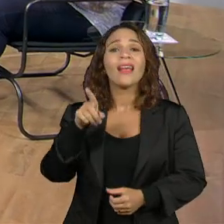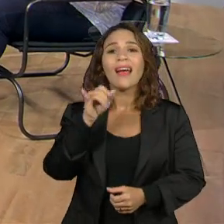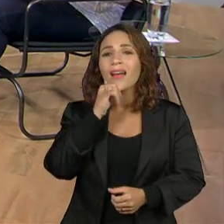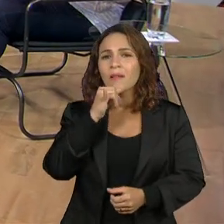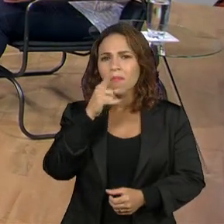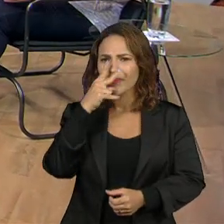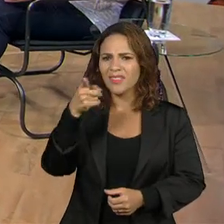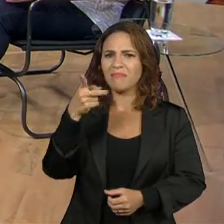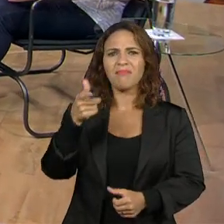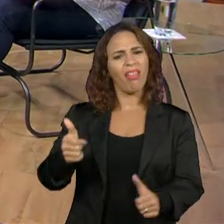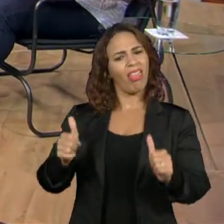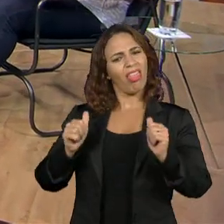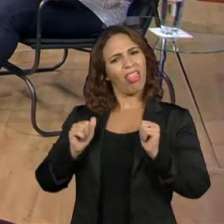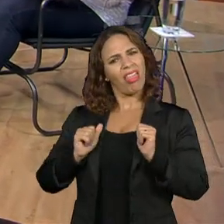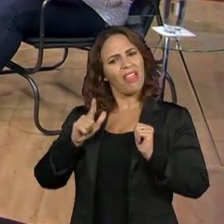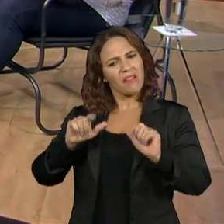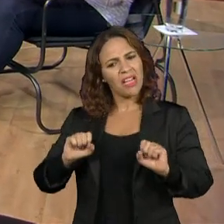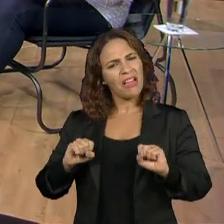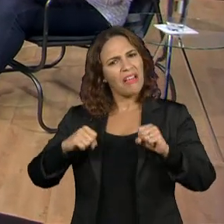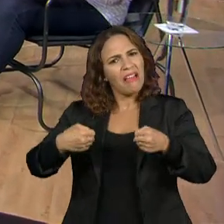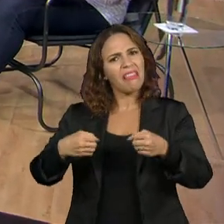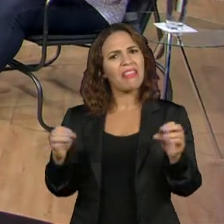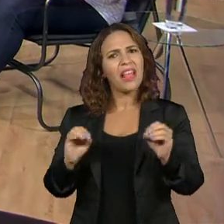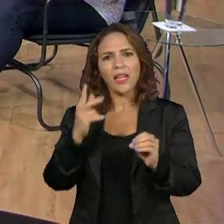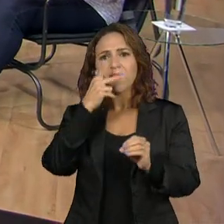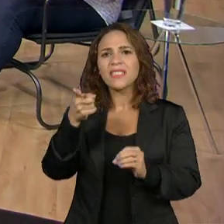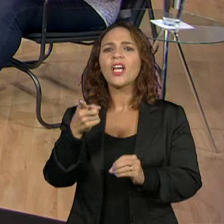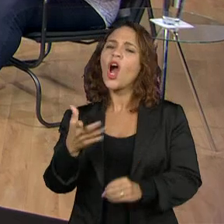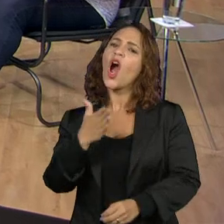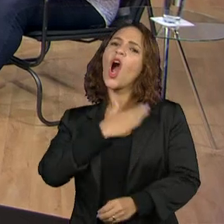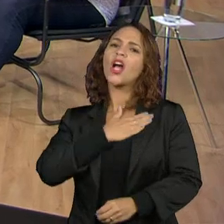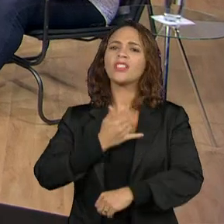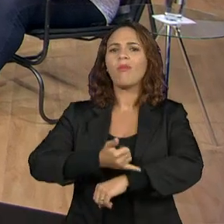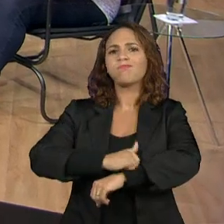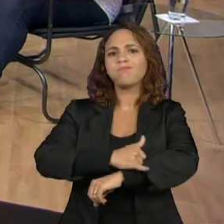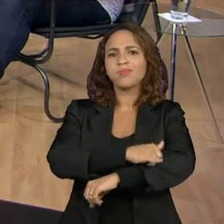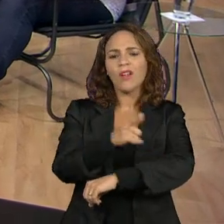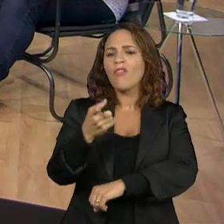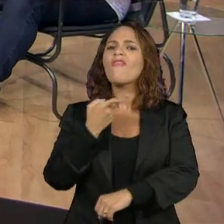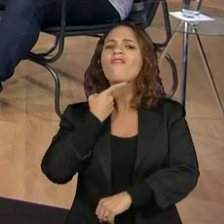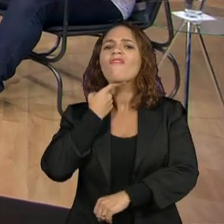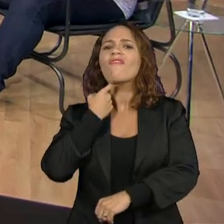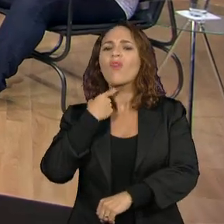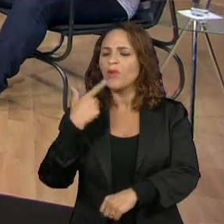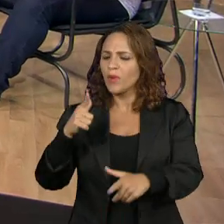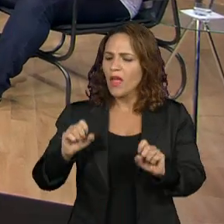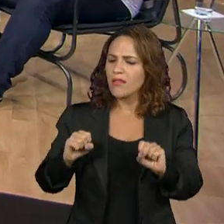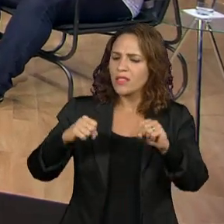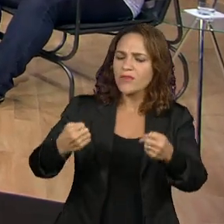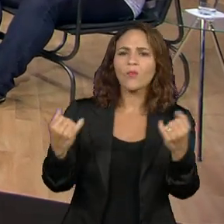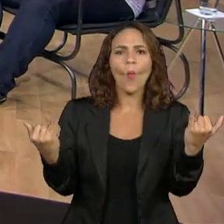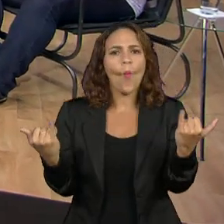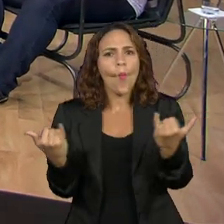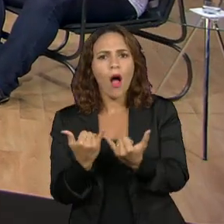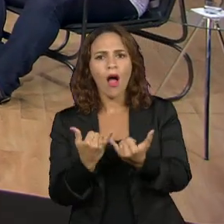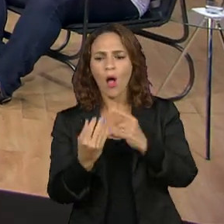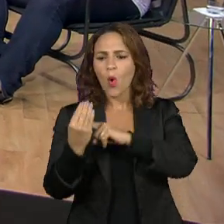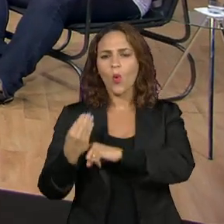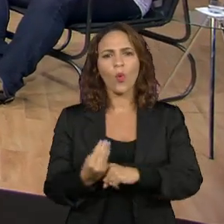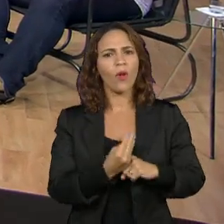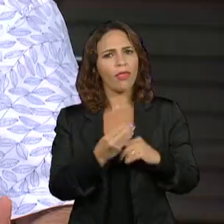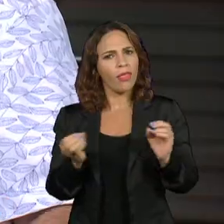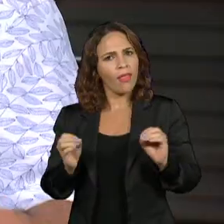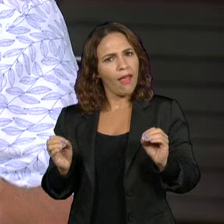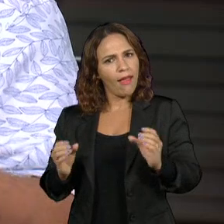está acomodado, de que aquilo é confortável e gostoso e que você não quer emagrecer ou que você não quer se cuidar.